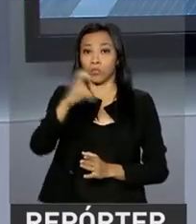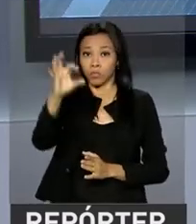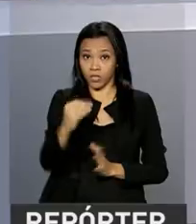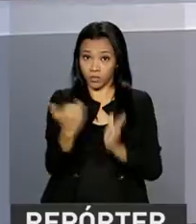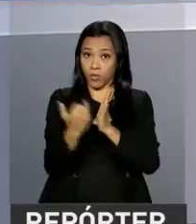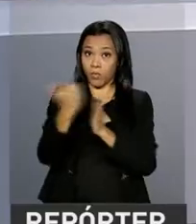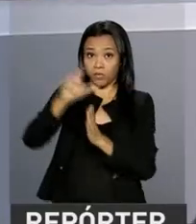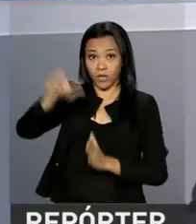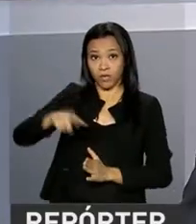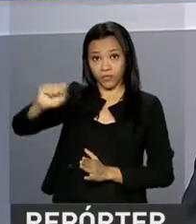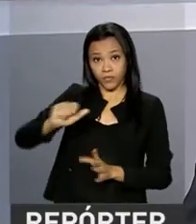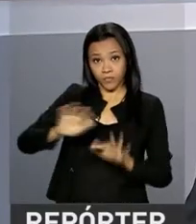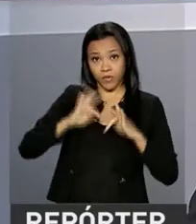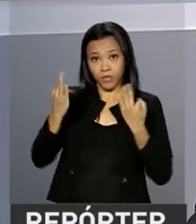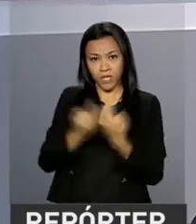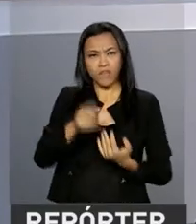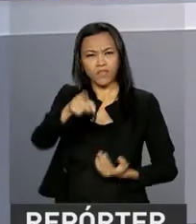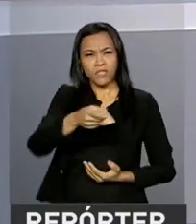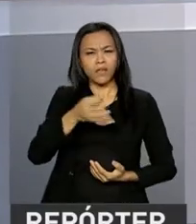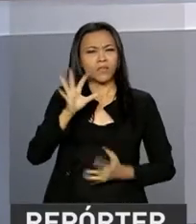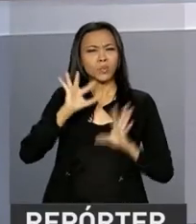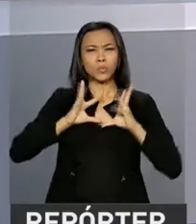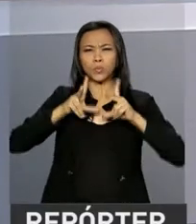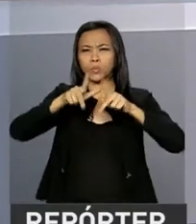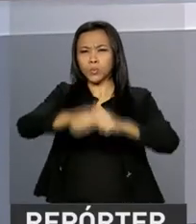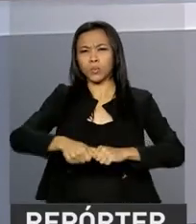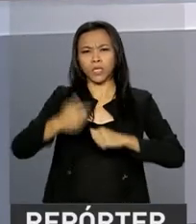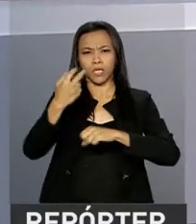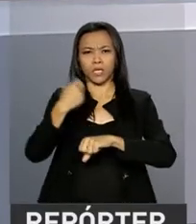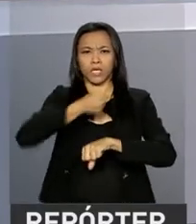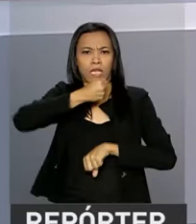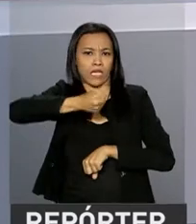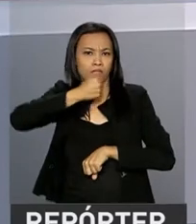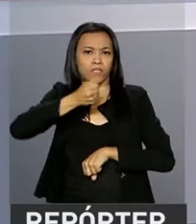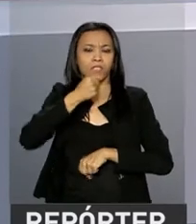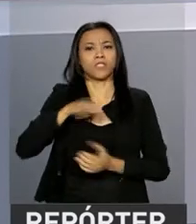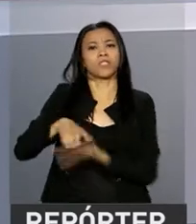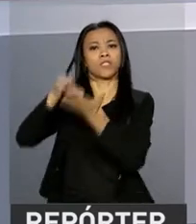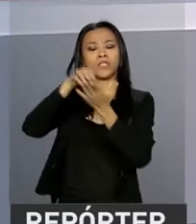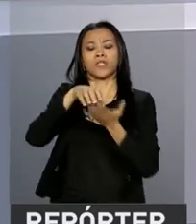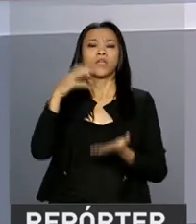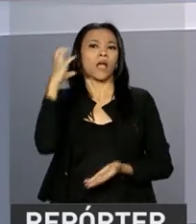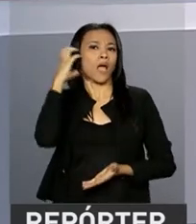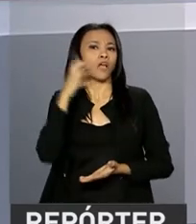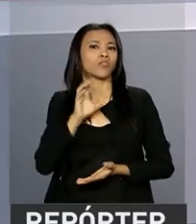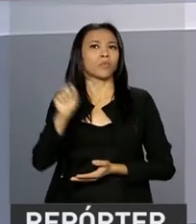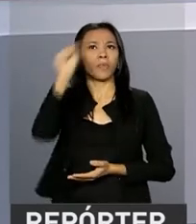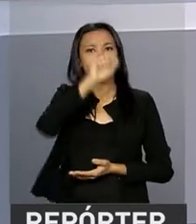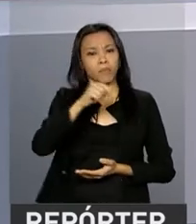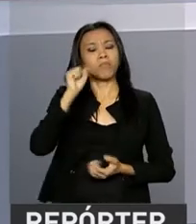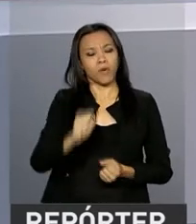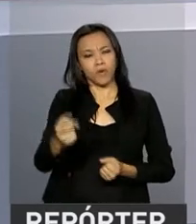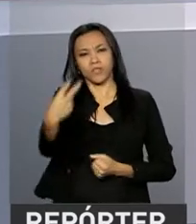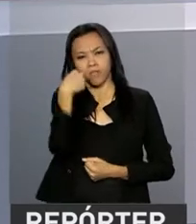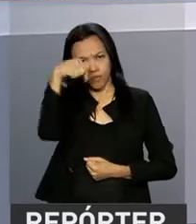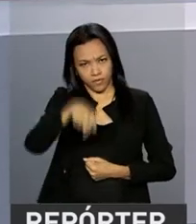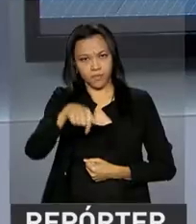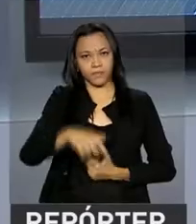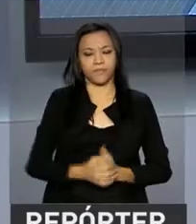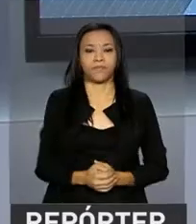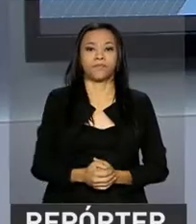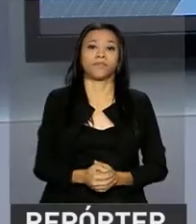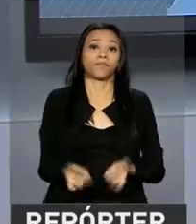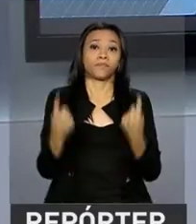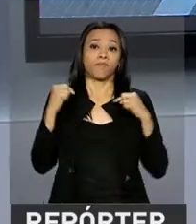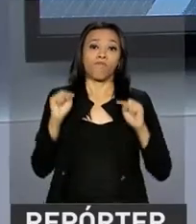família a entrevista completa do presidente michel temer a emissoras de rádio de todo o país você acompanha ao longo de nossa programação